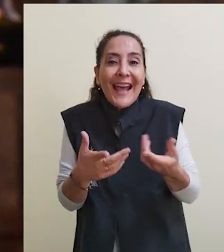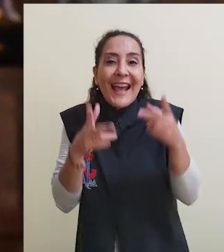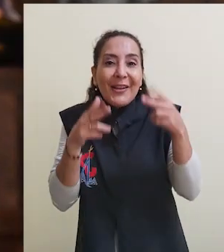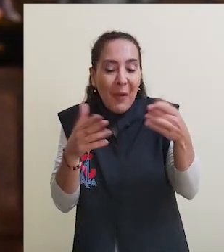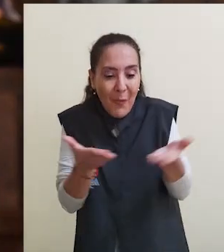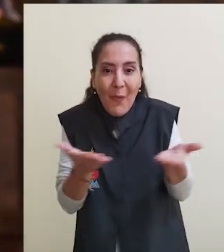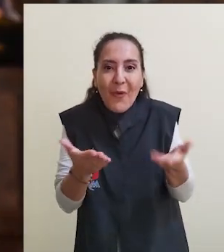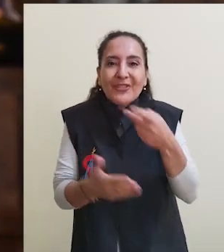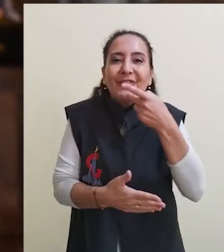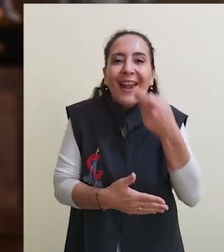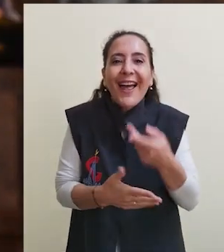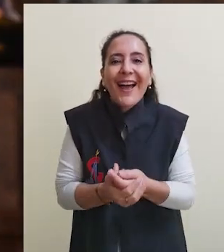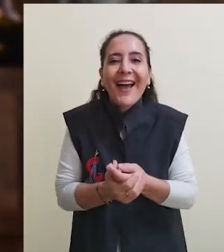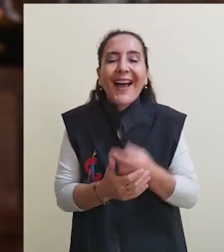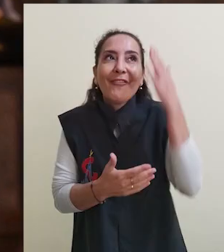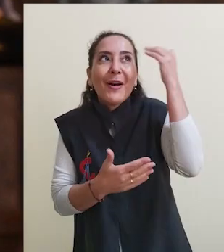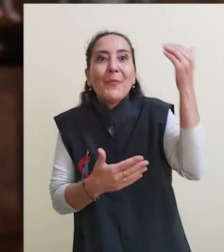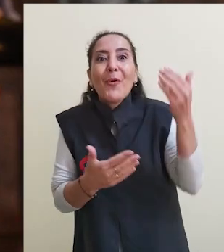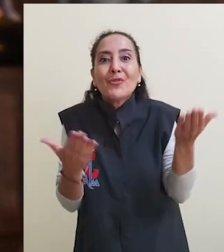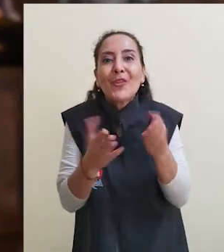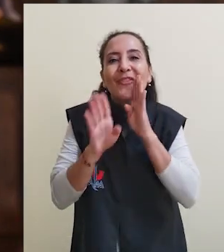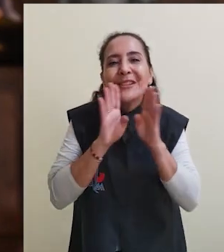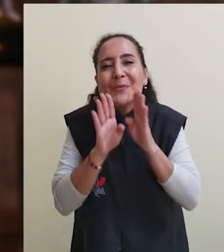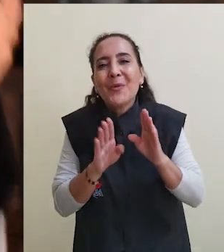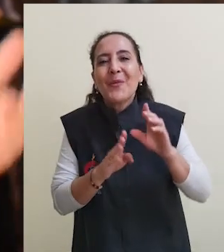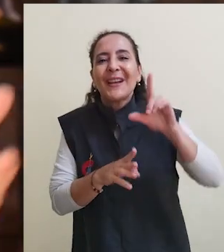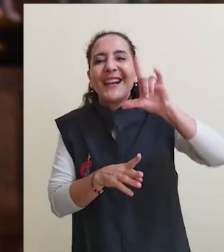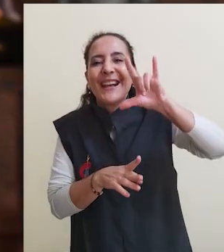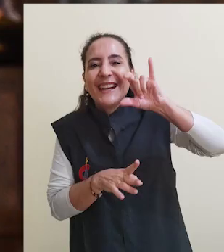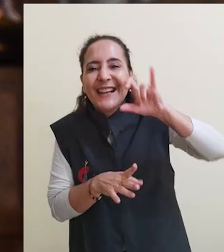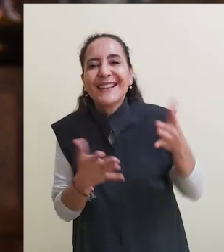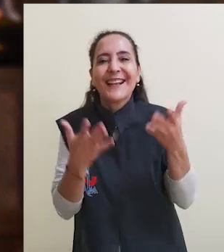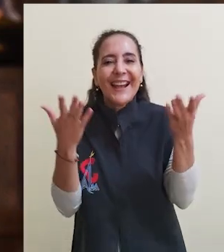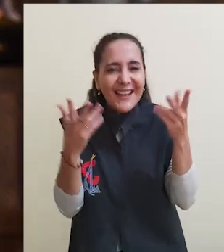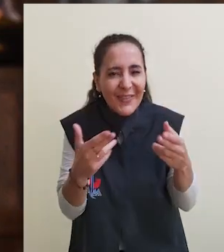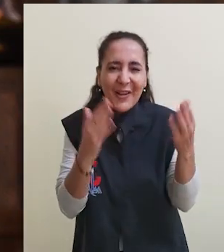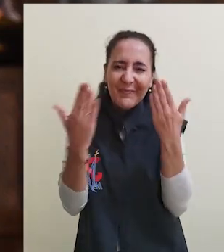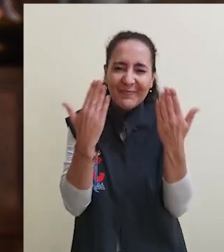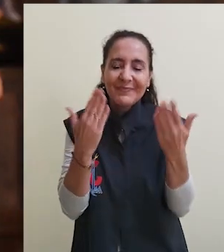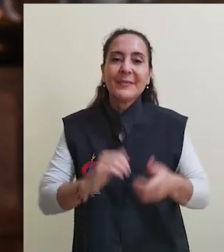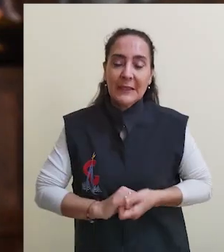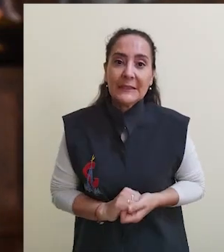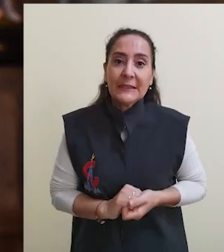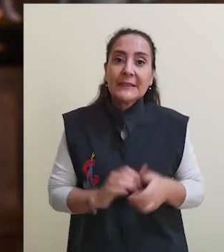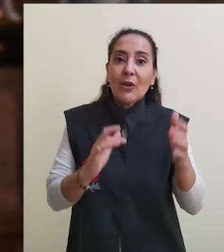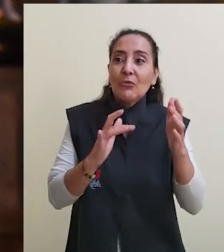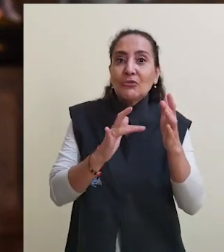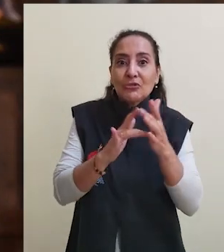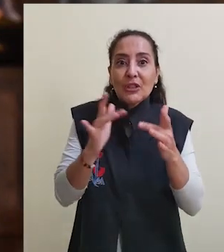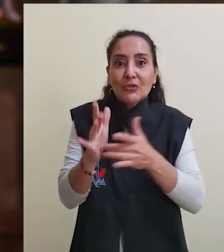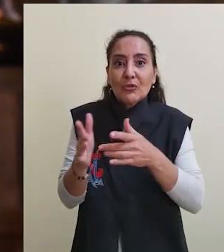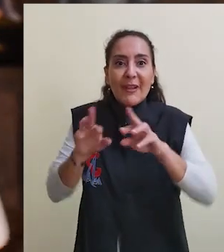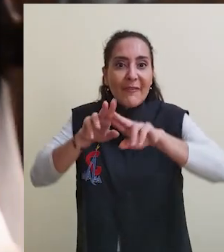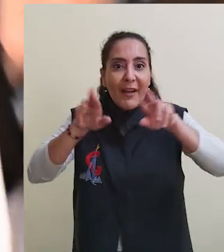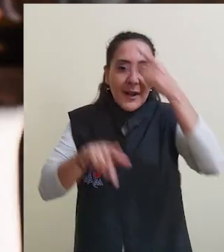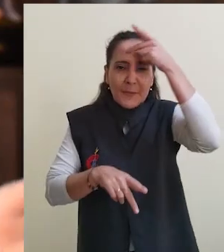com muito like ou pouco like? Qual é o comentário? Jesus já fazia milagres, Jesus já era uma pessoa polêmica, já tinha gente